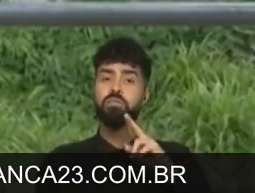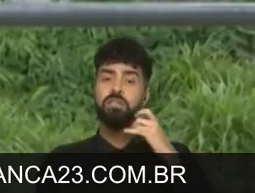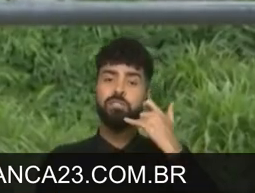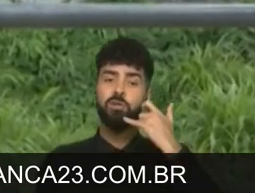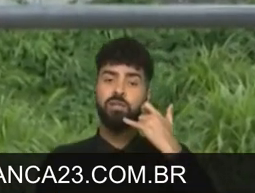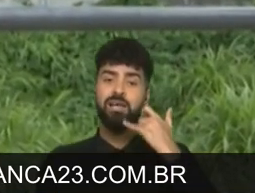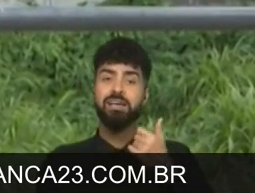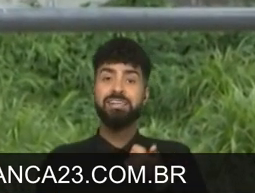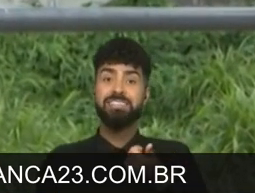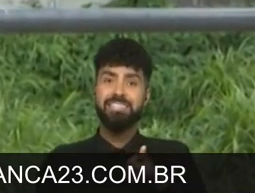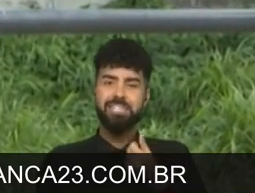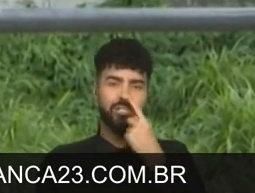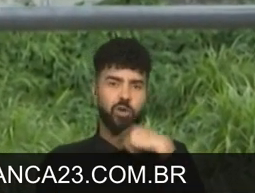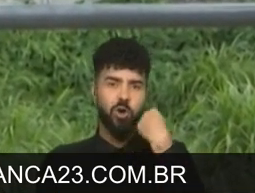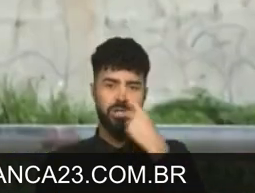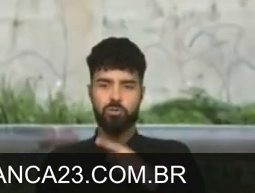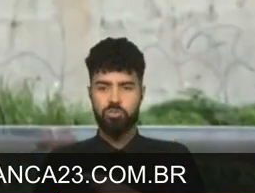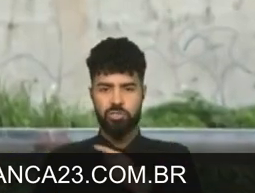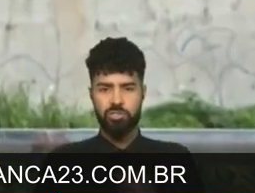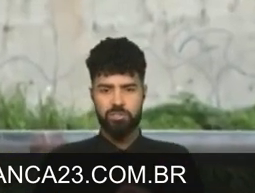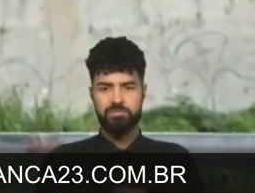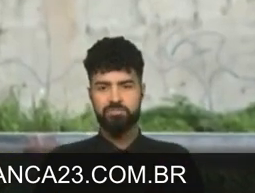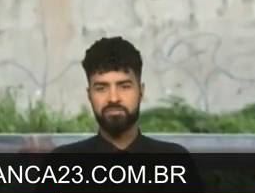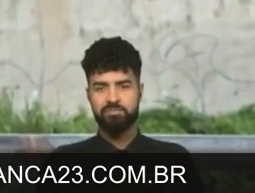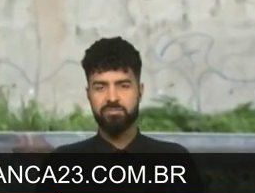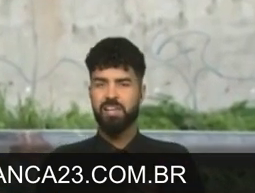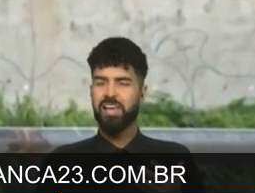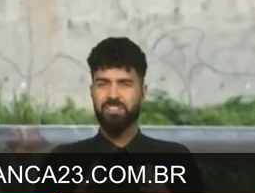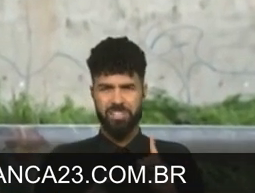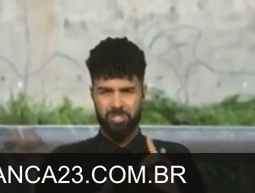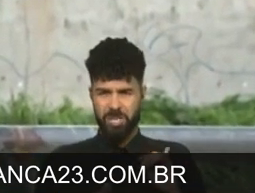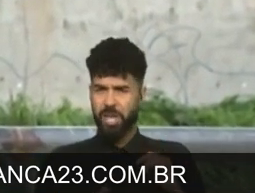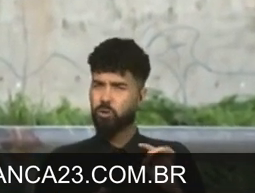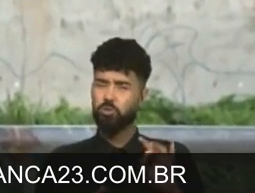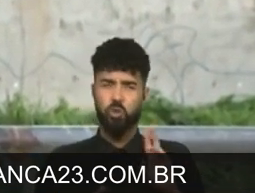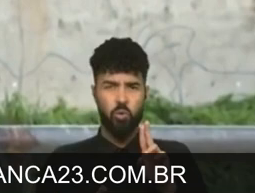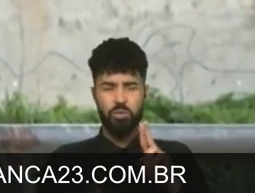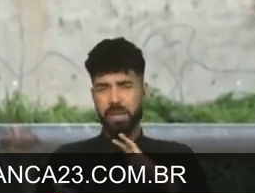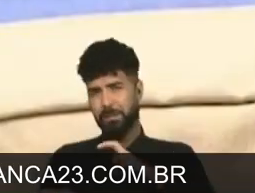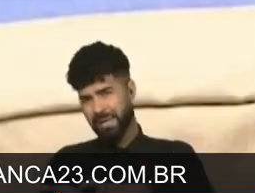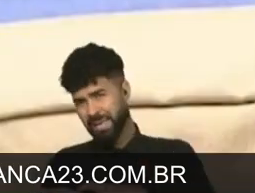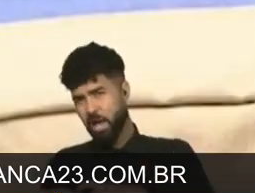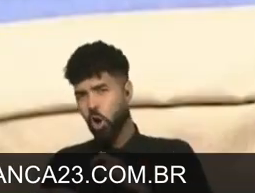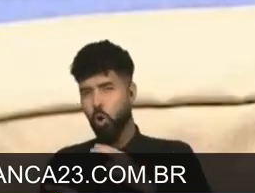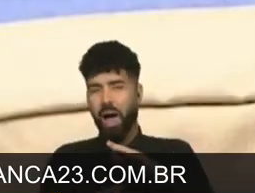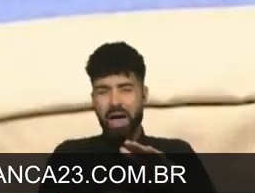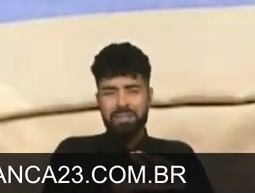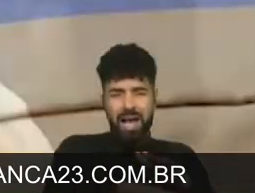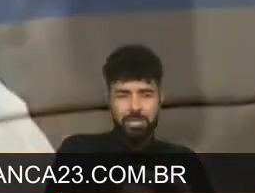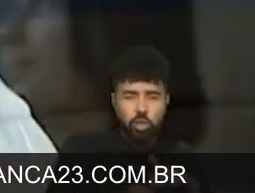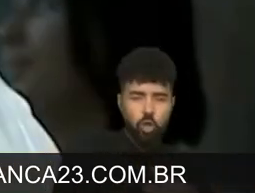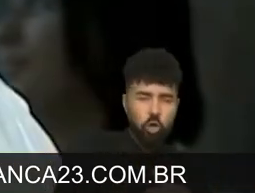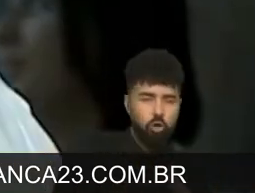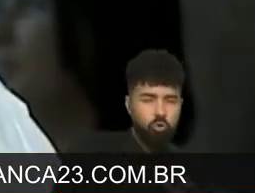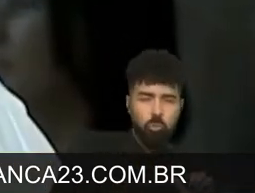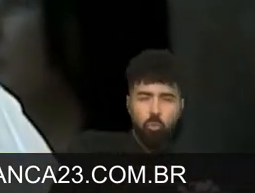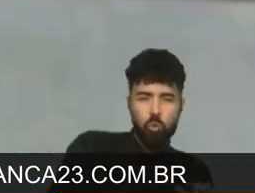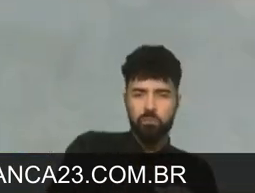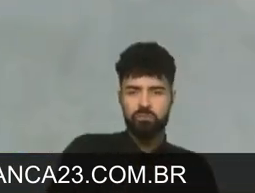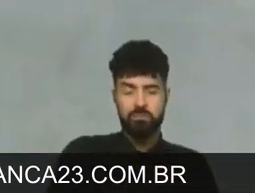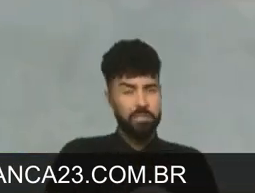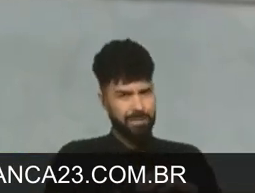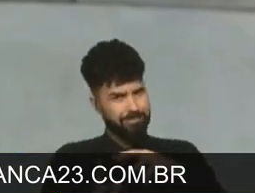em 16 horas do dia. Normalmente durante o dia é só pela manhã ou no final da tarde. No mundo globalizado e